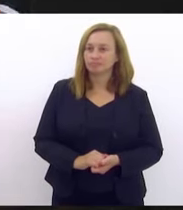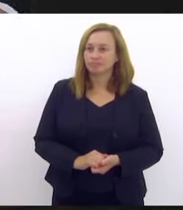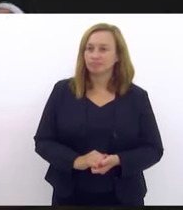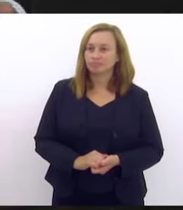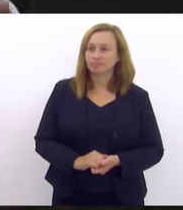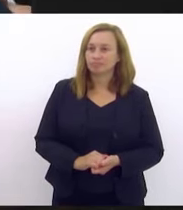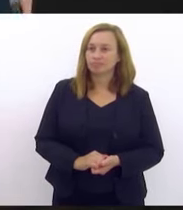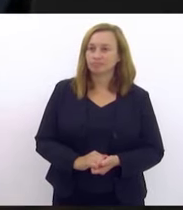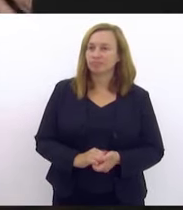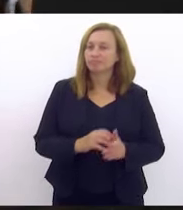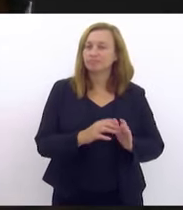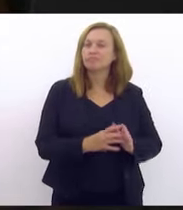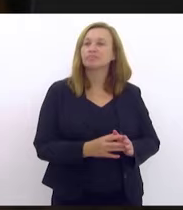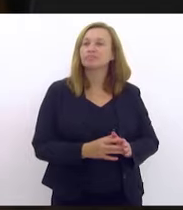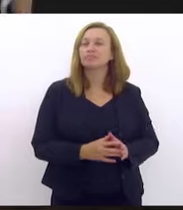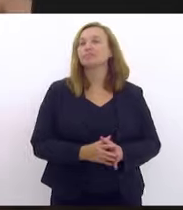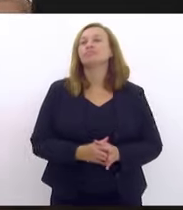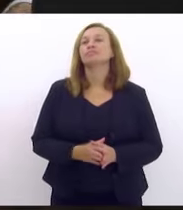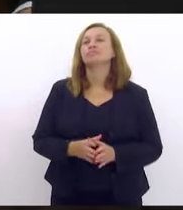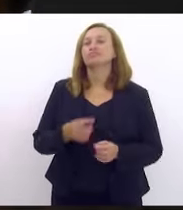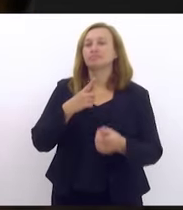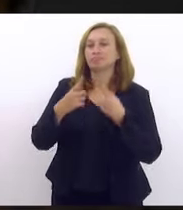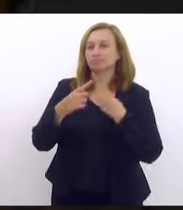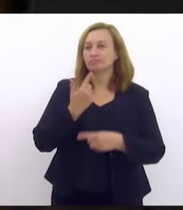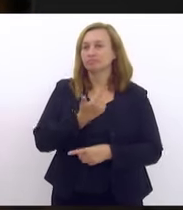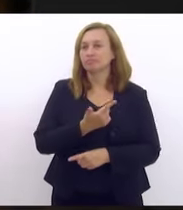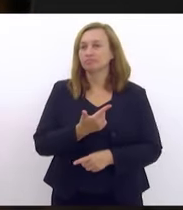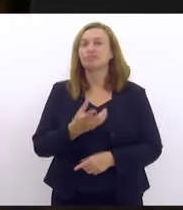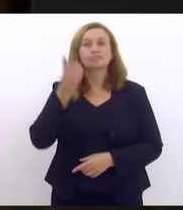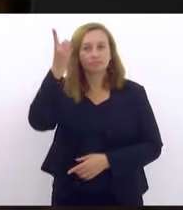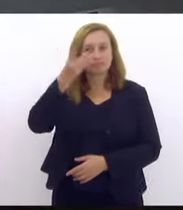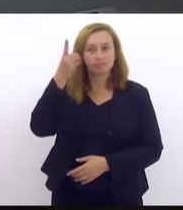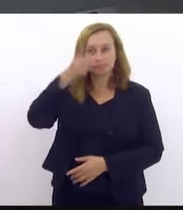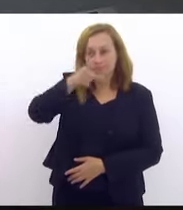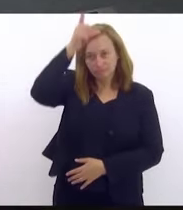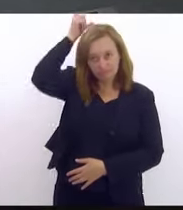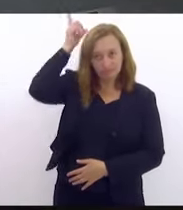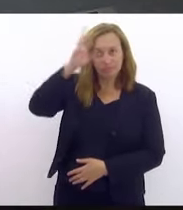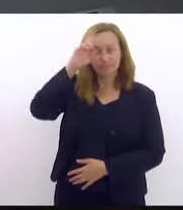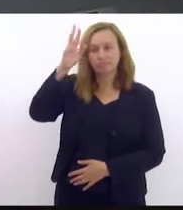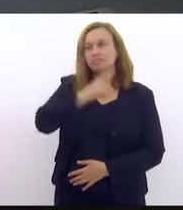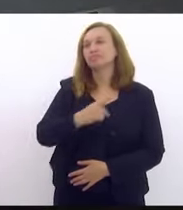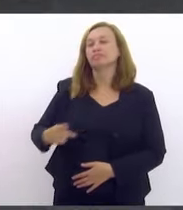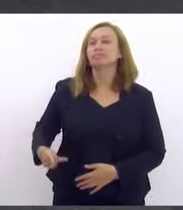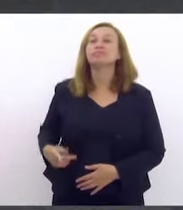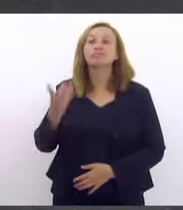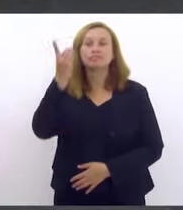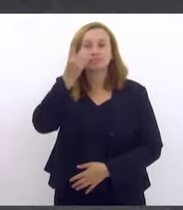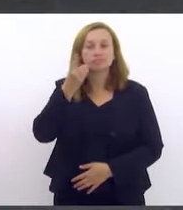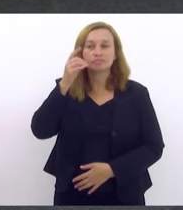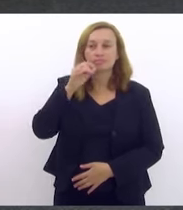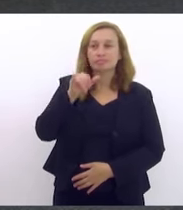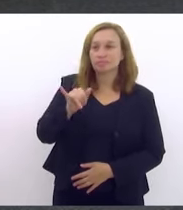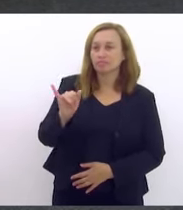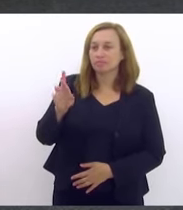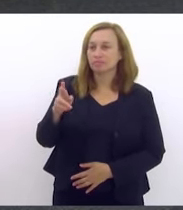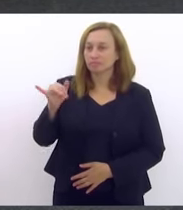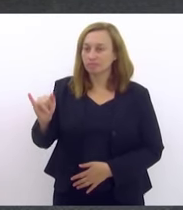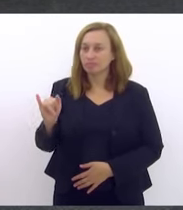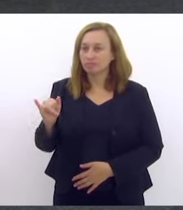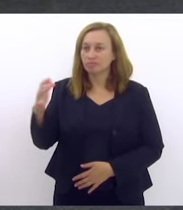Com os pareceres emitidos, em discussão. Deputado Luiz Paulo. Presidente, o deputado Yuri acabou